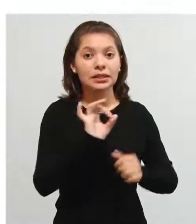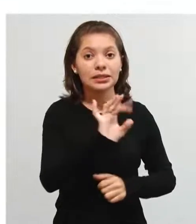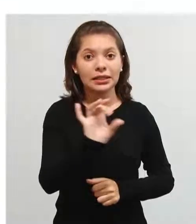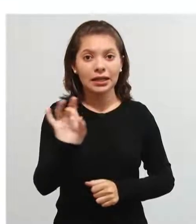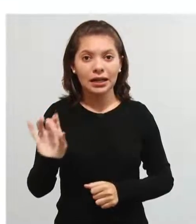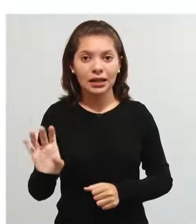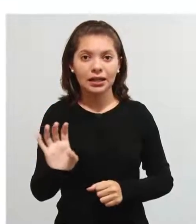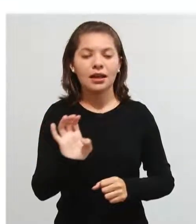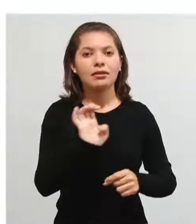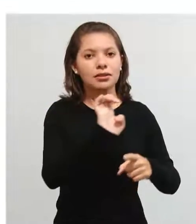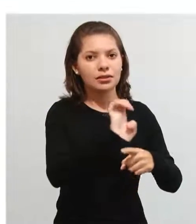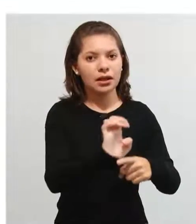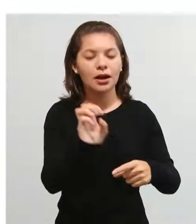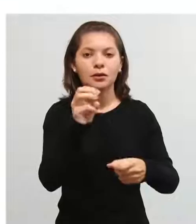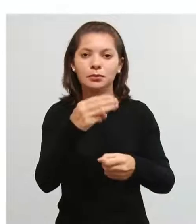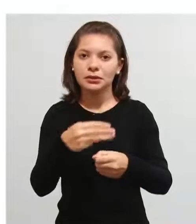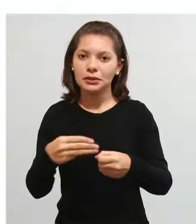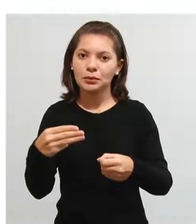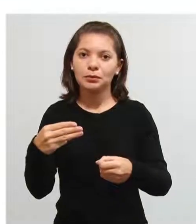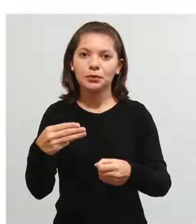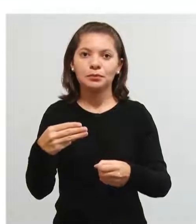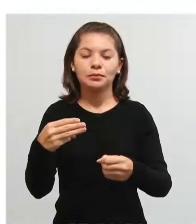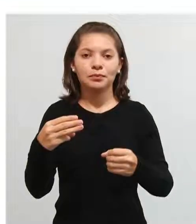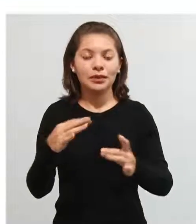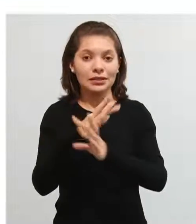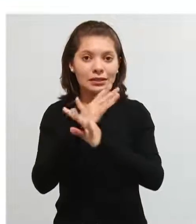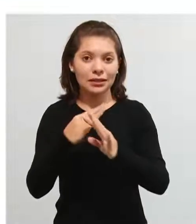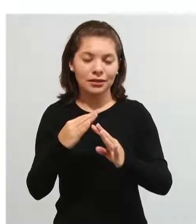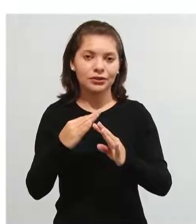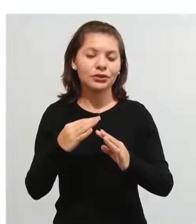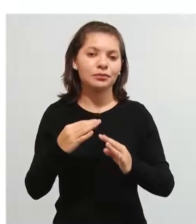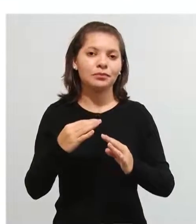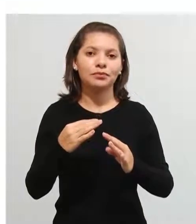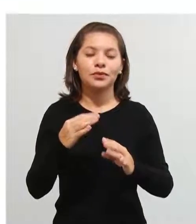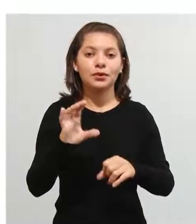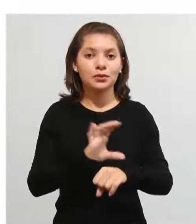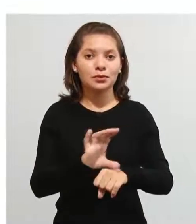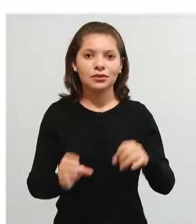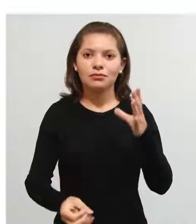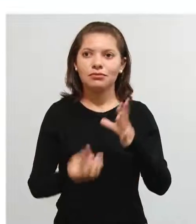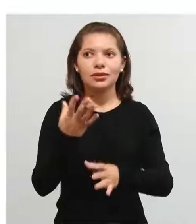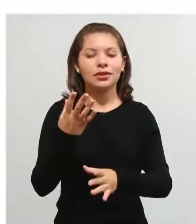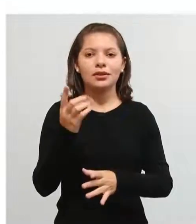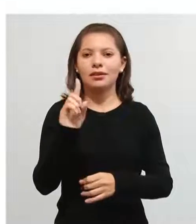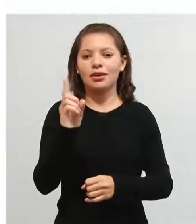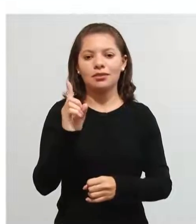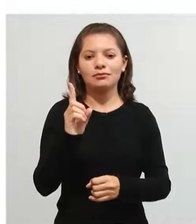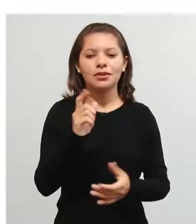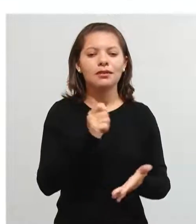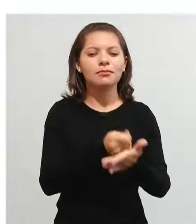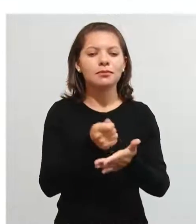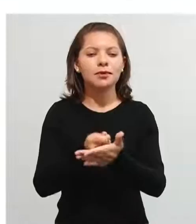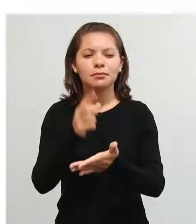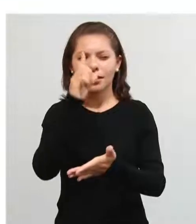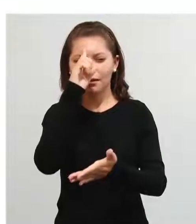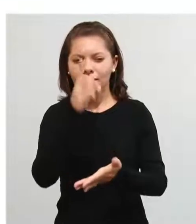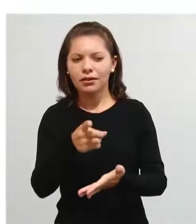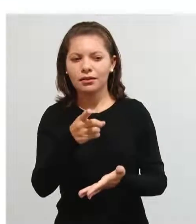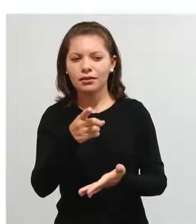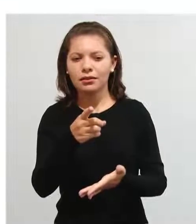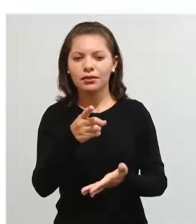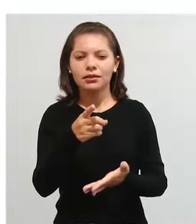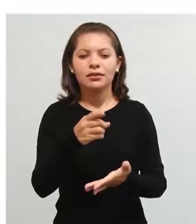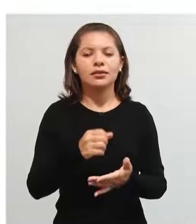nossa Constituição, ela não cria os tributos, mas ela delega a competência para que os entes federativos façam